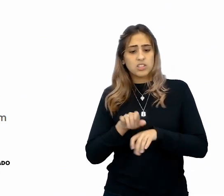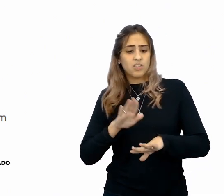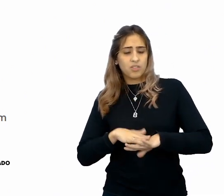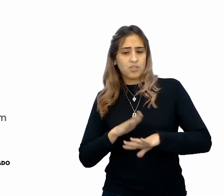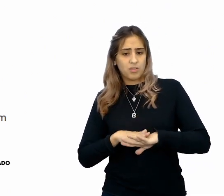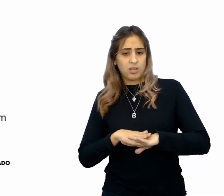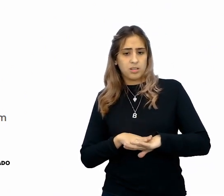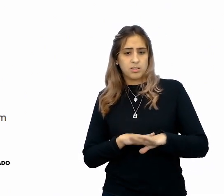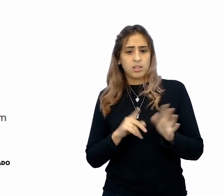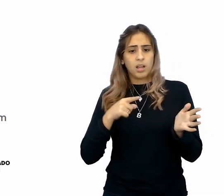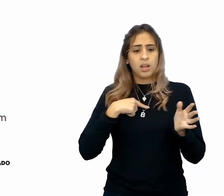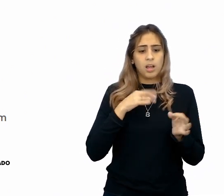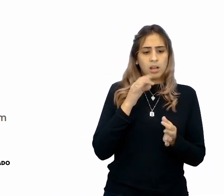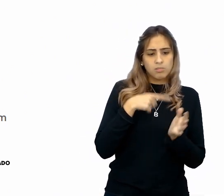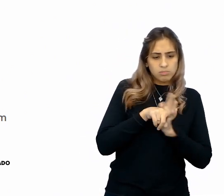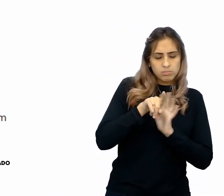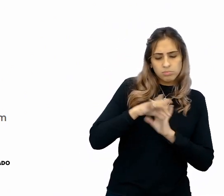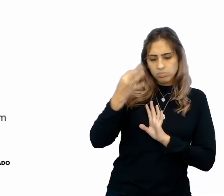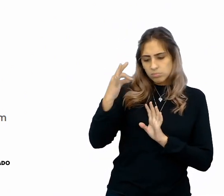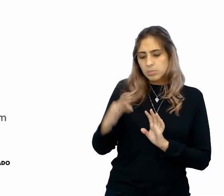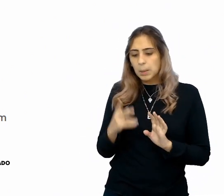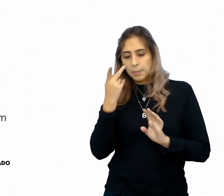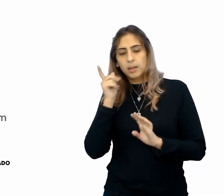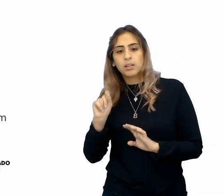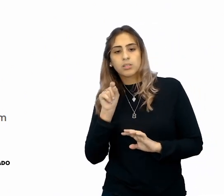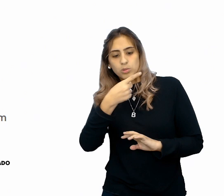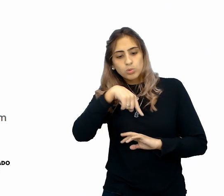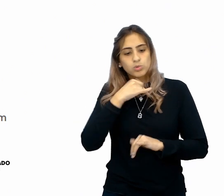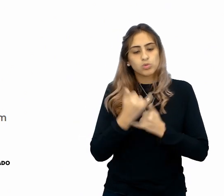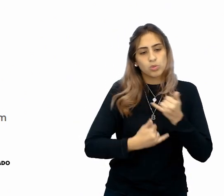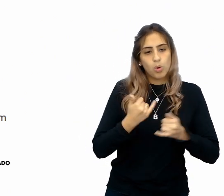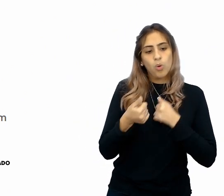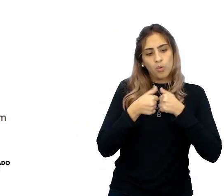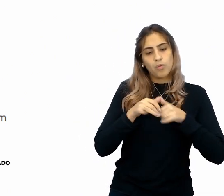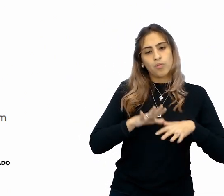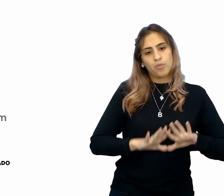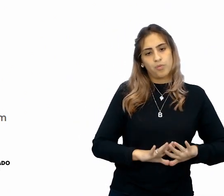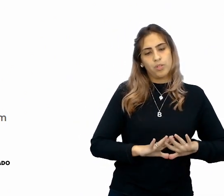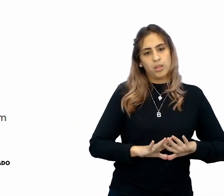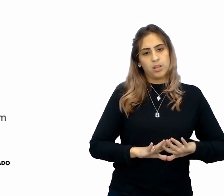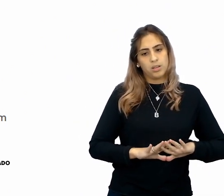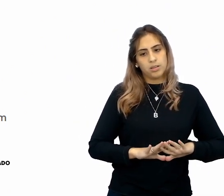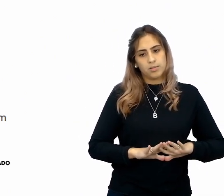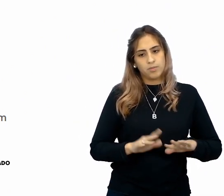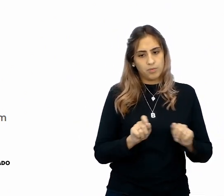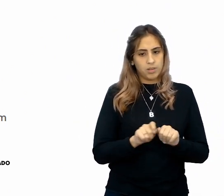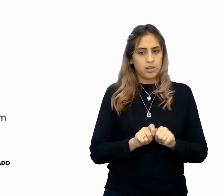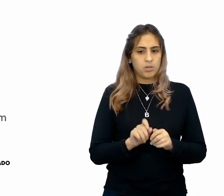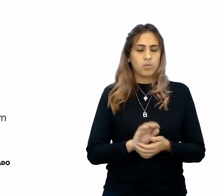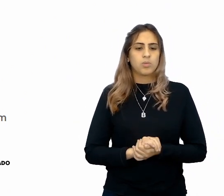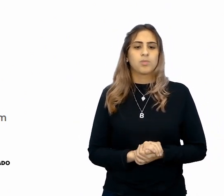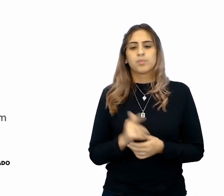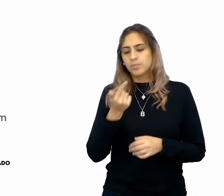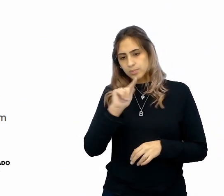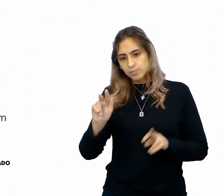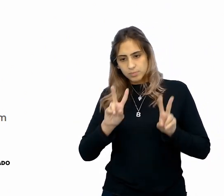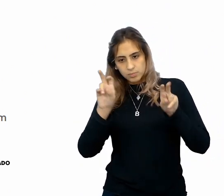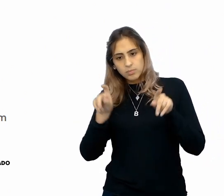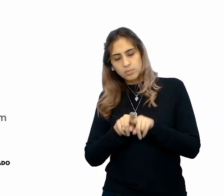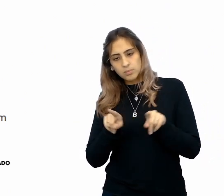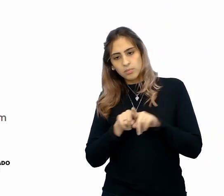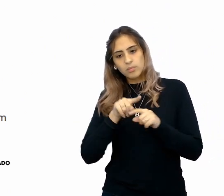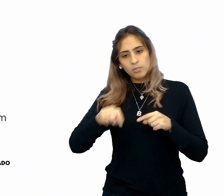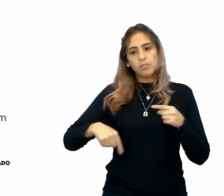os ajustes necessários para que o jogo fique explicitado, ok? Outra questão é